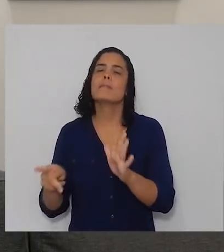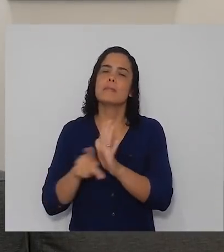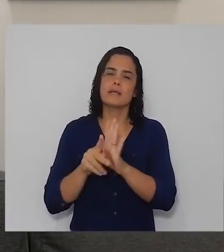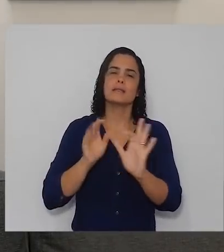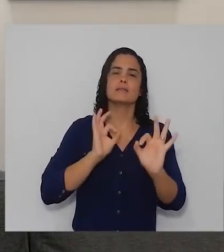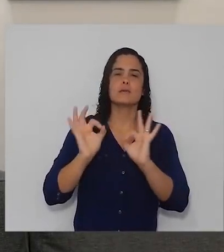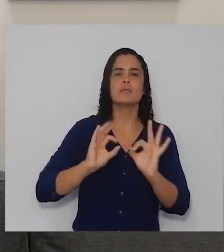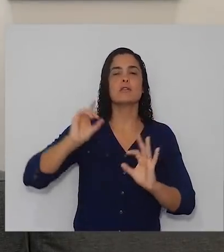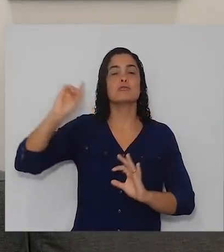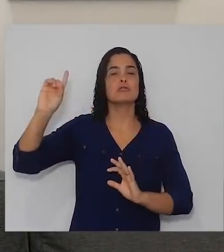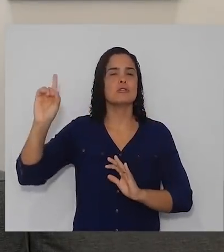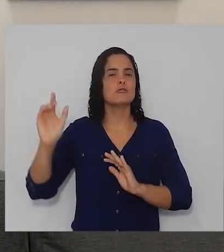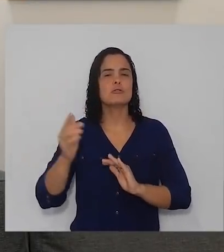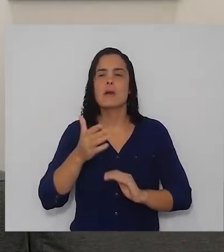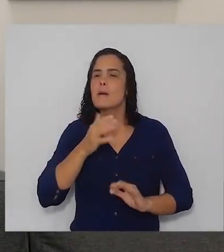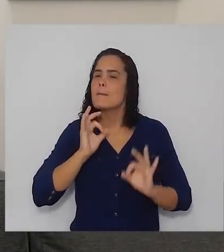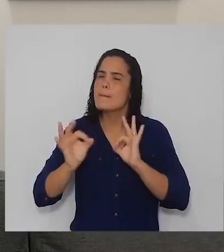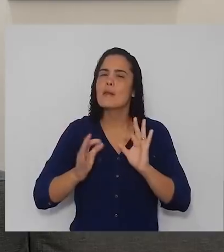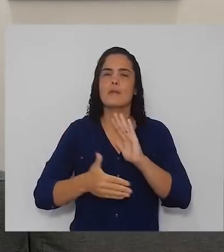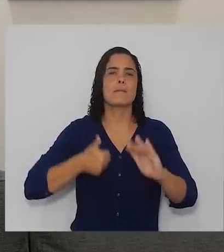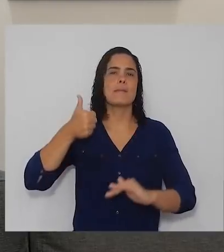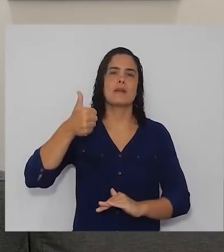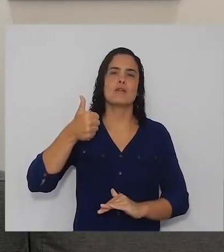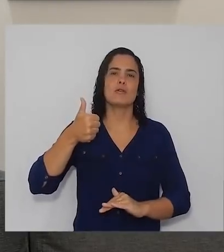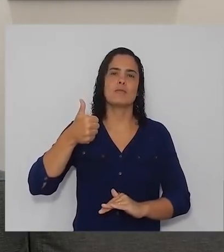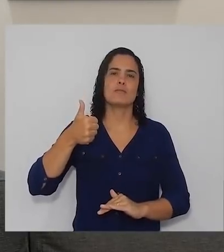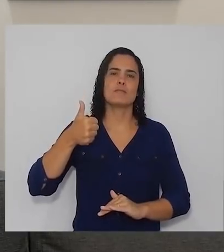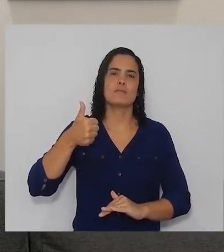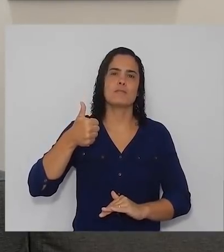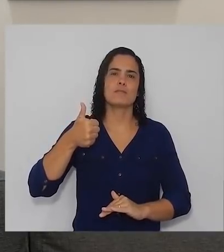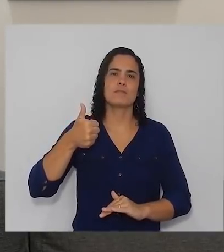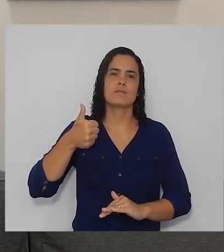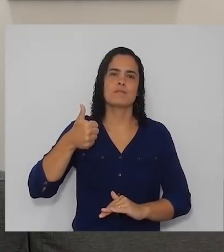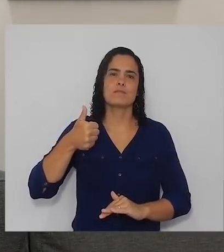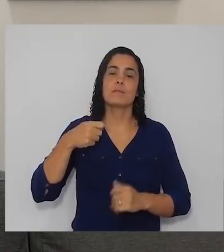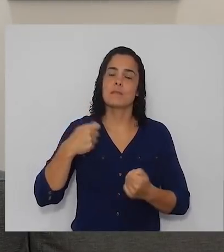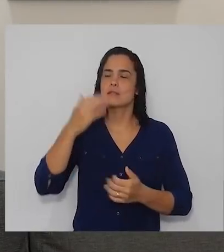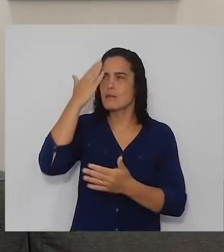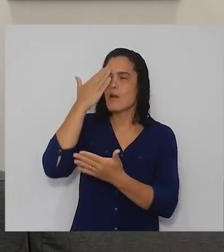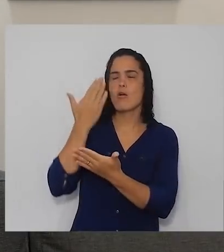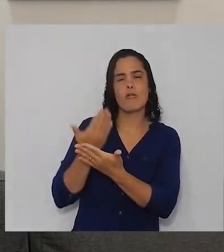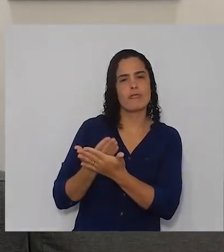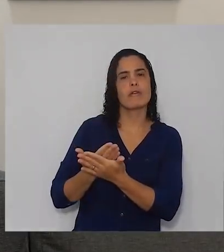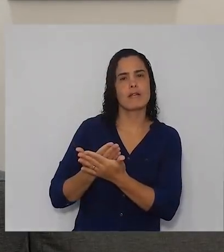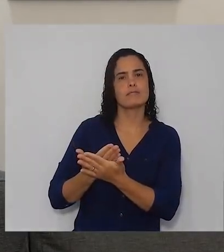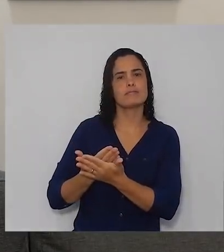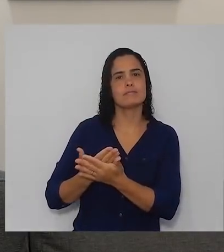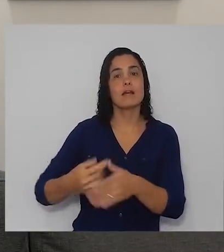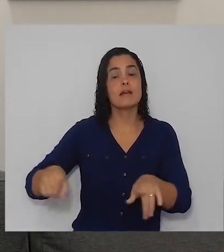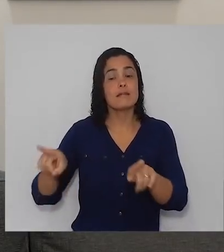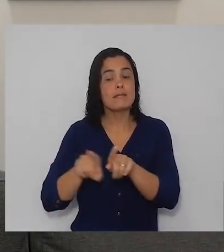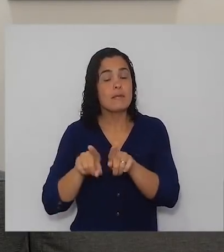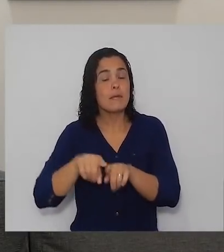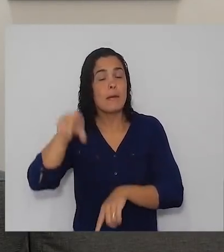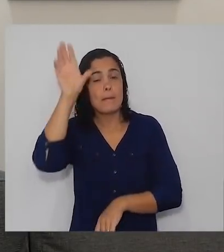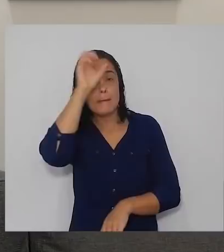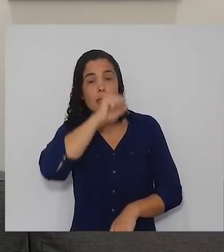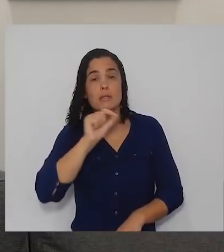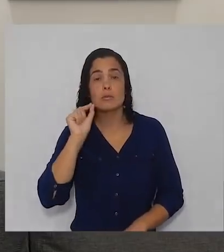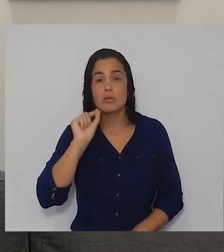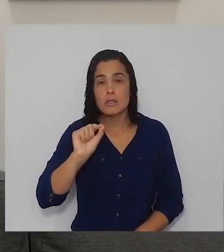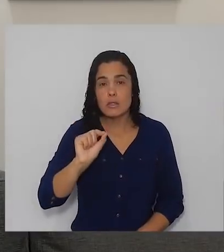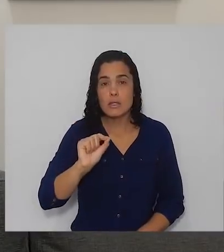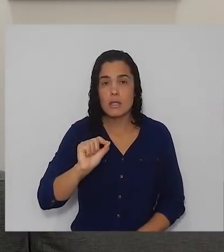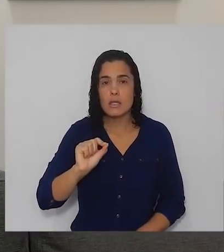de planos maiores que Deus tem para nós. Confiança. Riachos secos nos lembram também